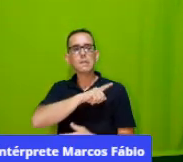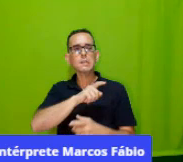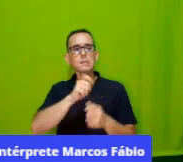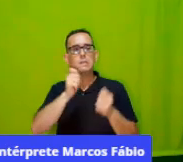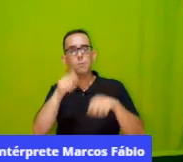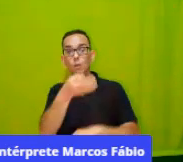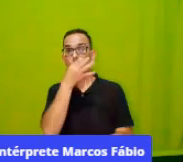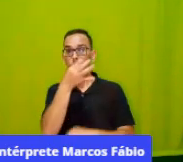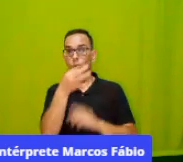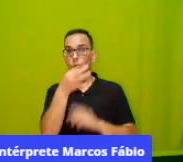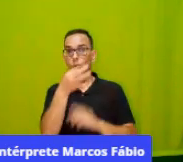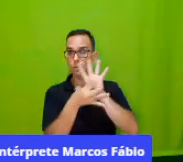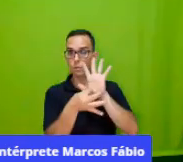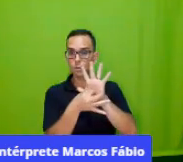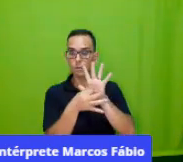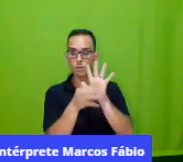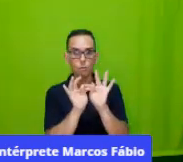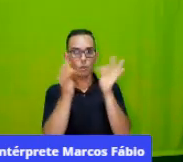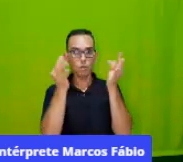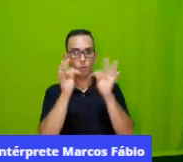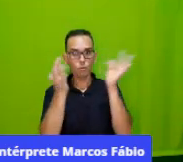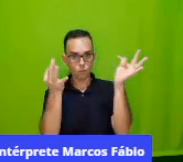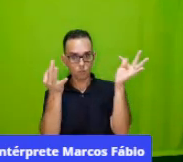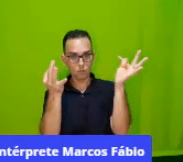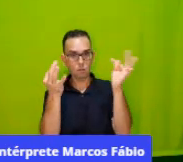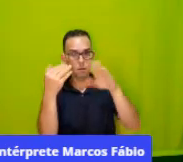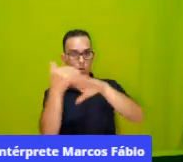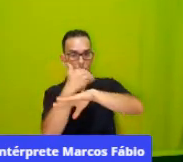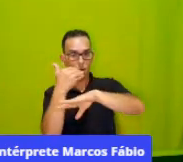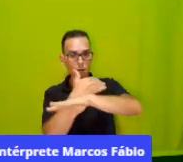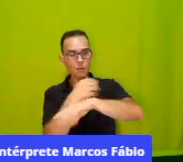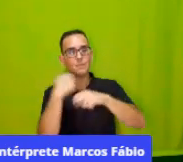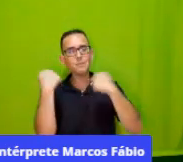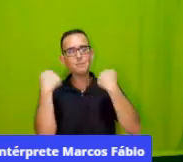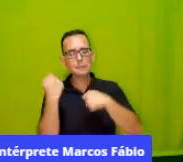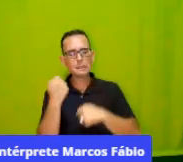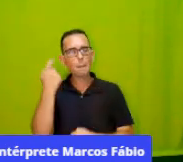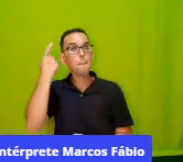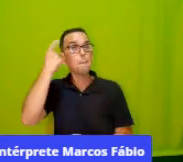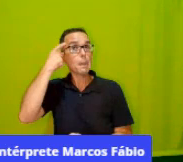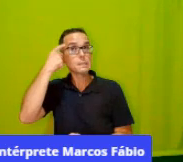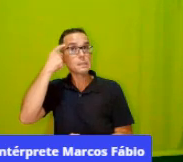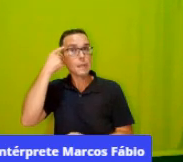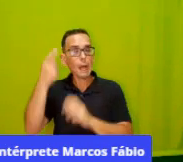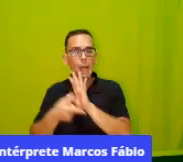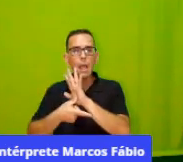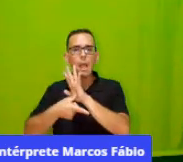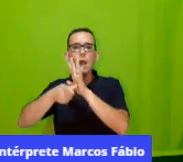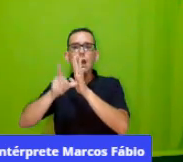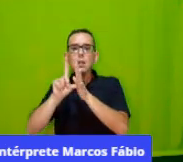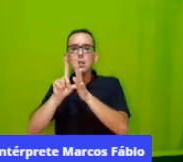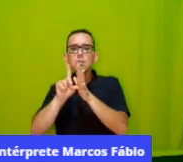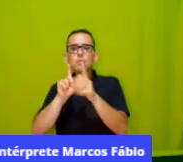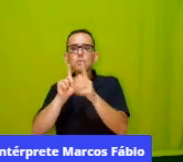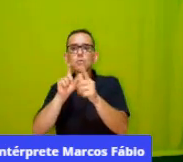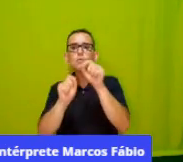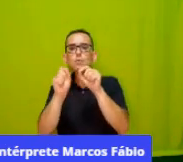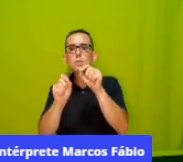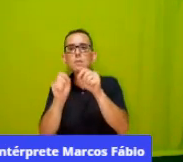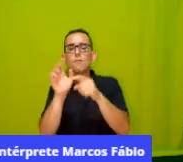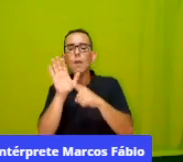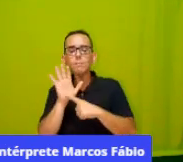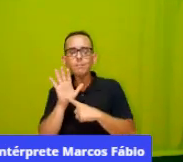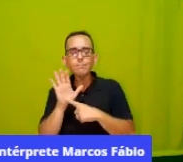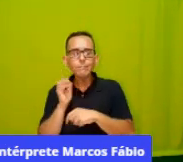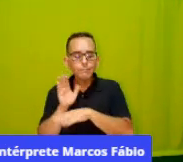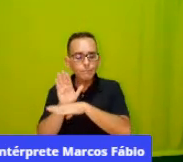propor uma tecnologia assistiva, tem que ser muito bem pensado no que vai atender o meu estudante,